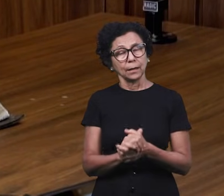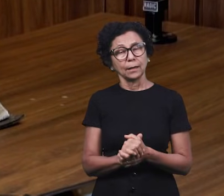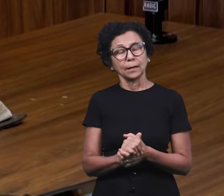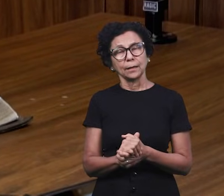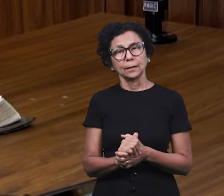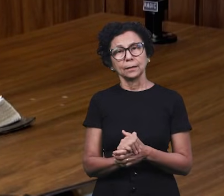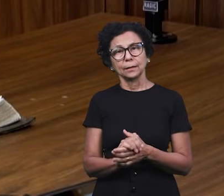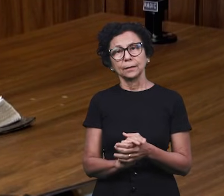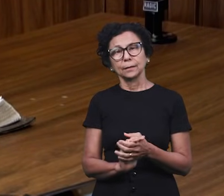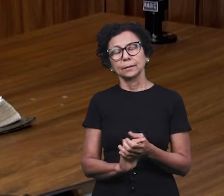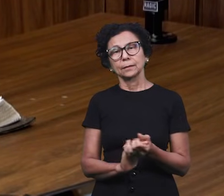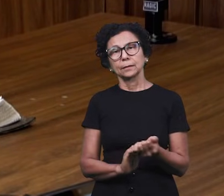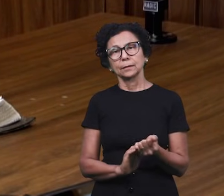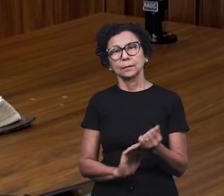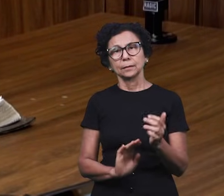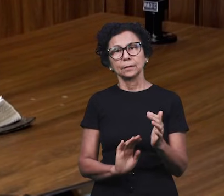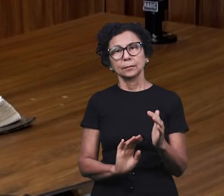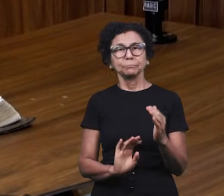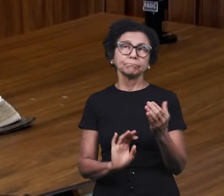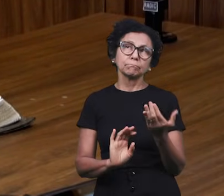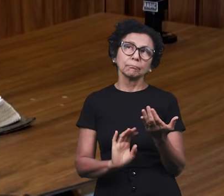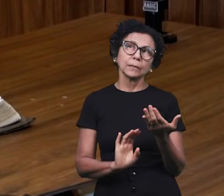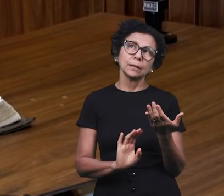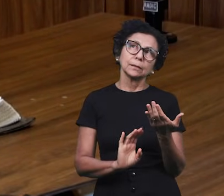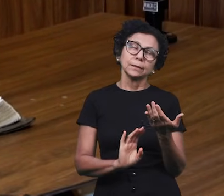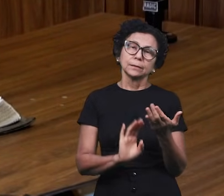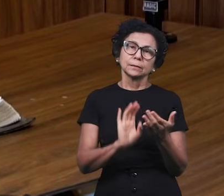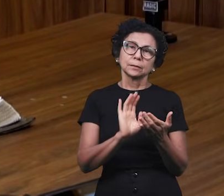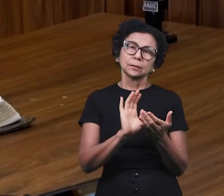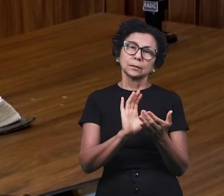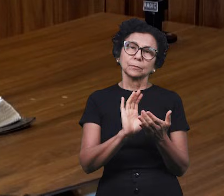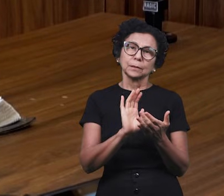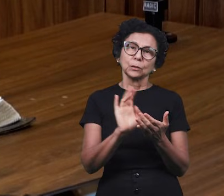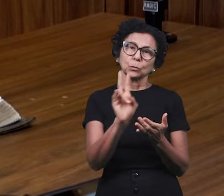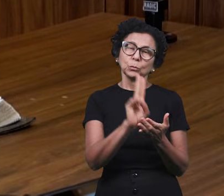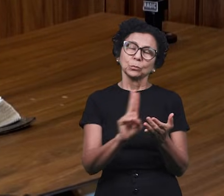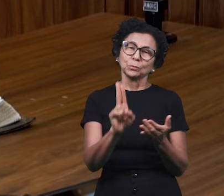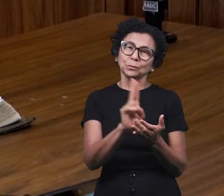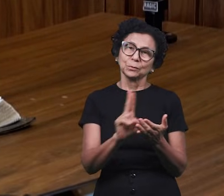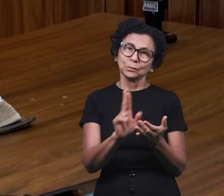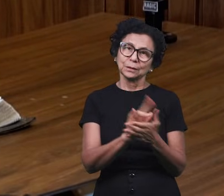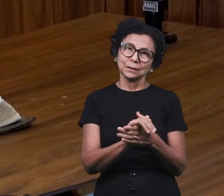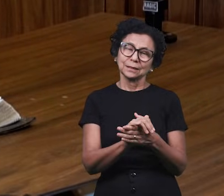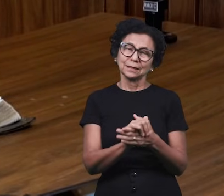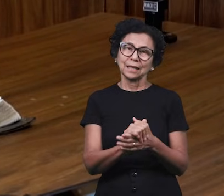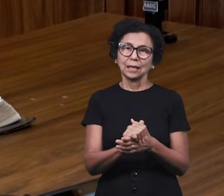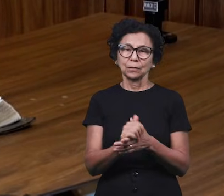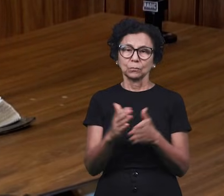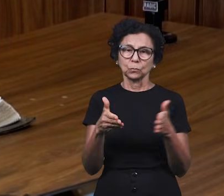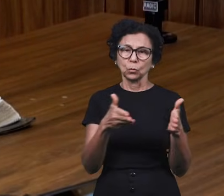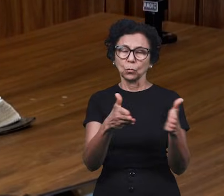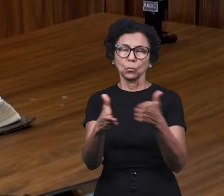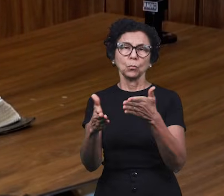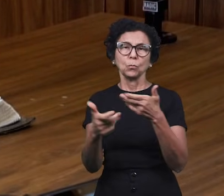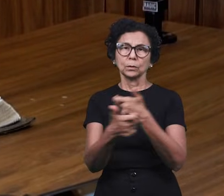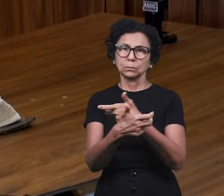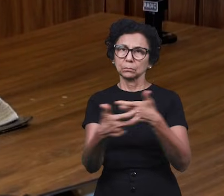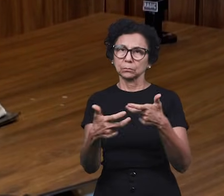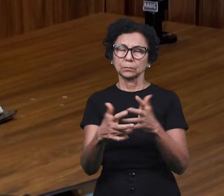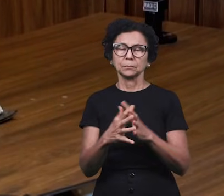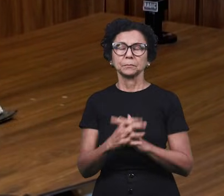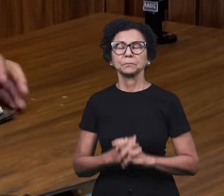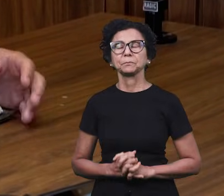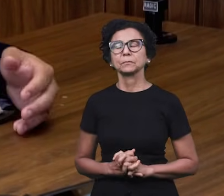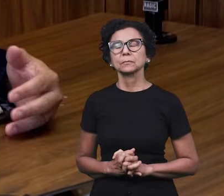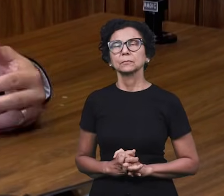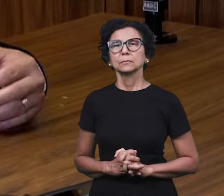para a parte da palavra, que também tinha um fundo, né, pastor Jadson? Já chamando o pastor Jadson aqui para conversar conosco. Quando a